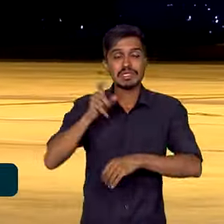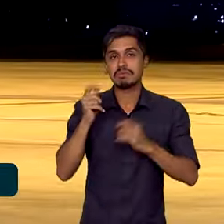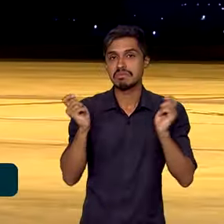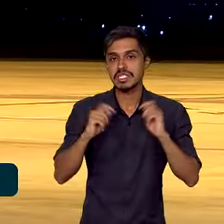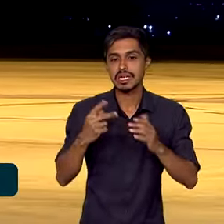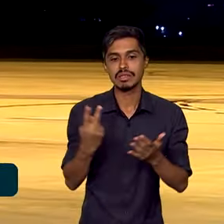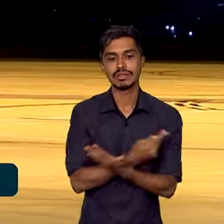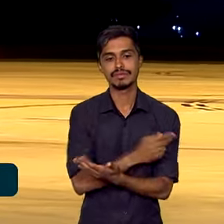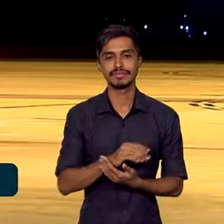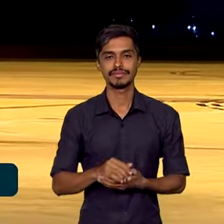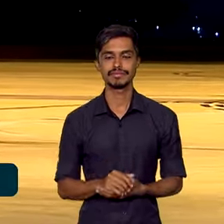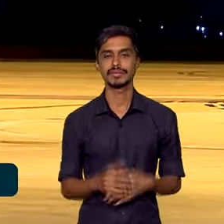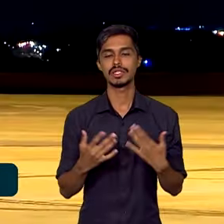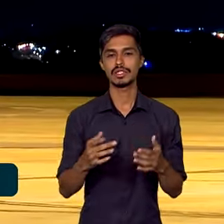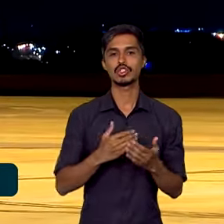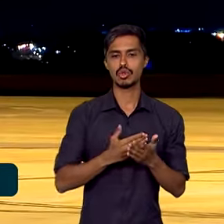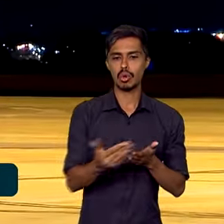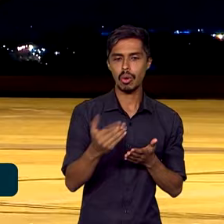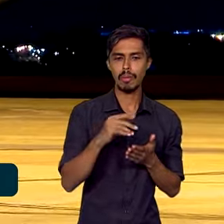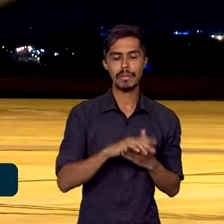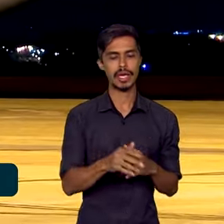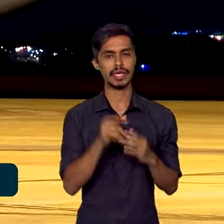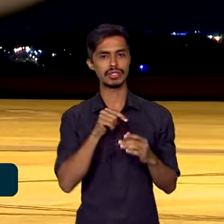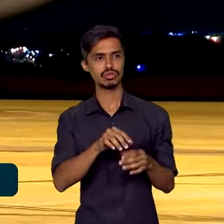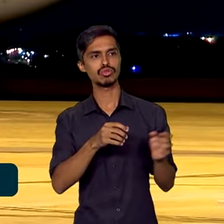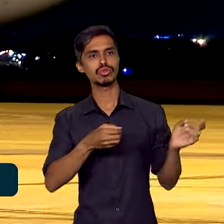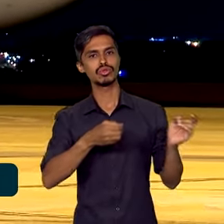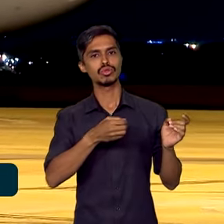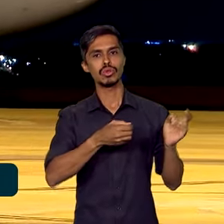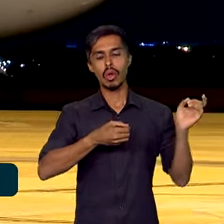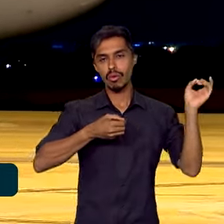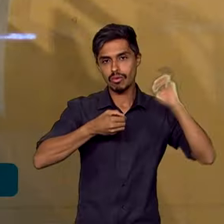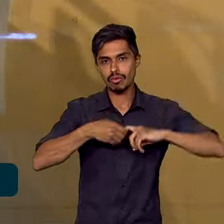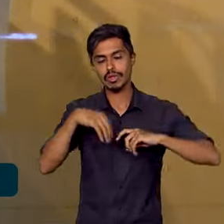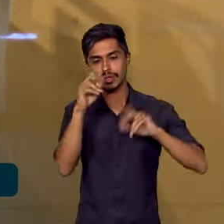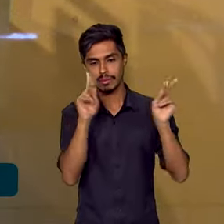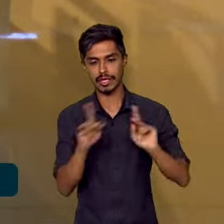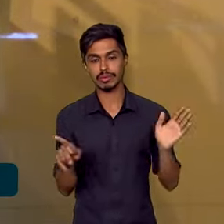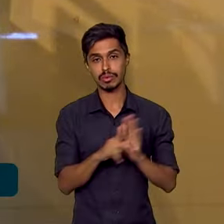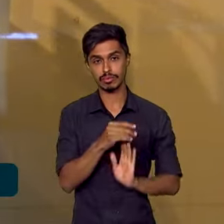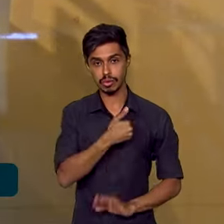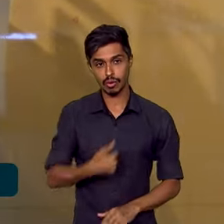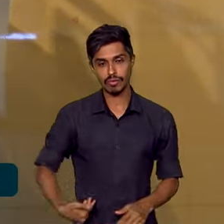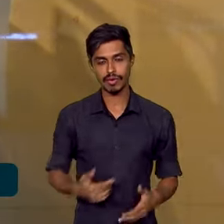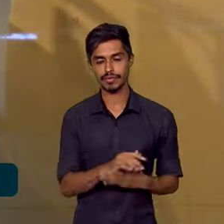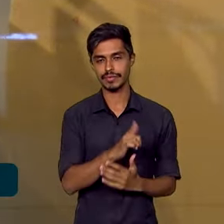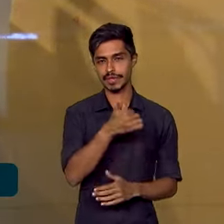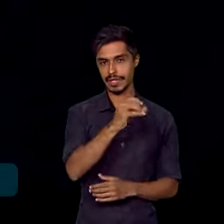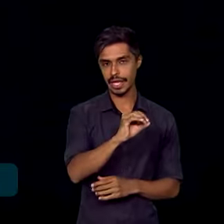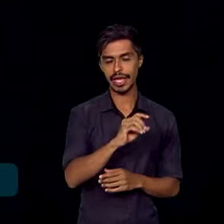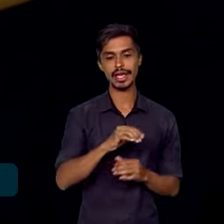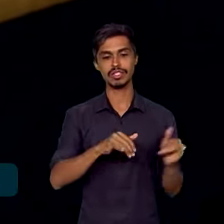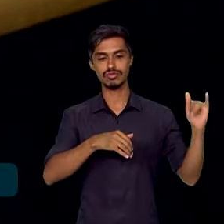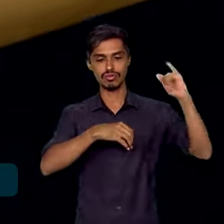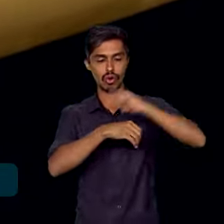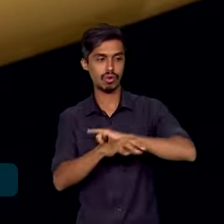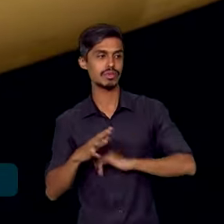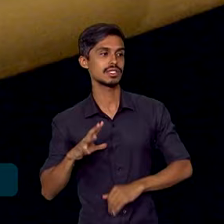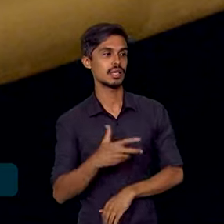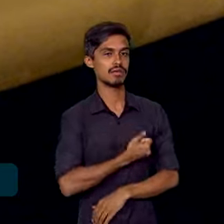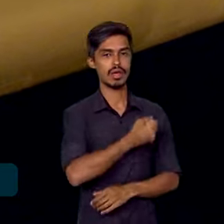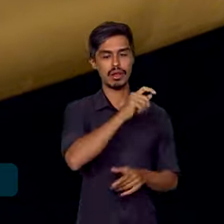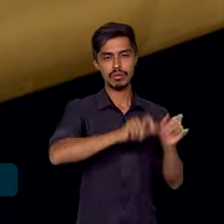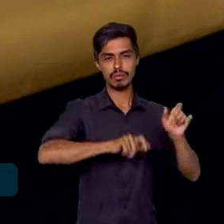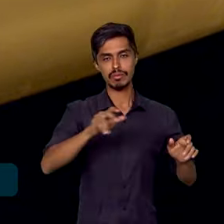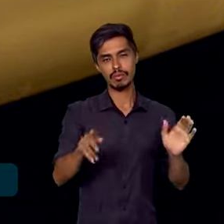infelizmente. Desde o início da operação Voltando em Paz do governo federal, 10 voos resgataram brasileiros da